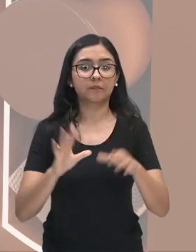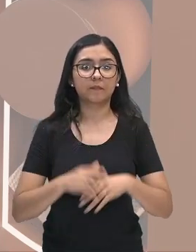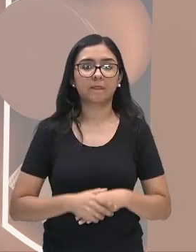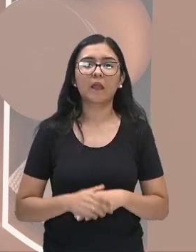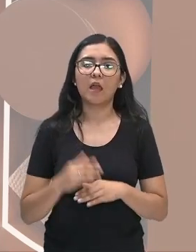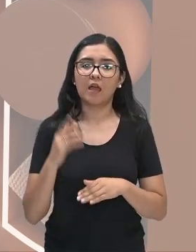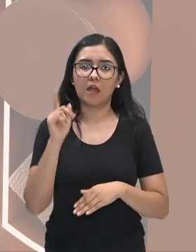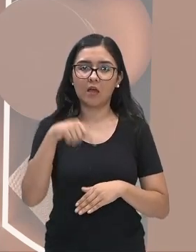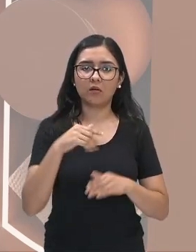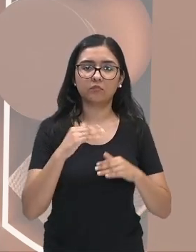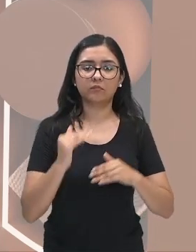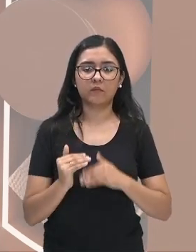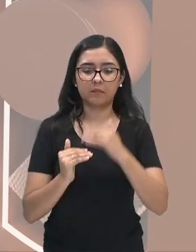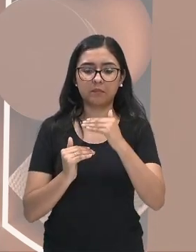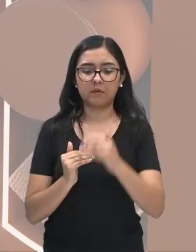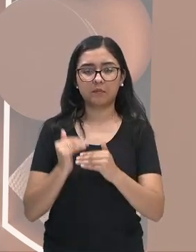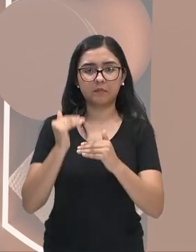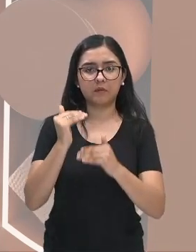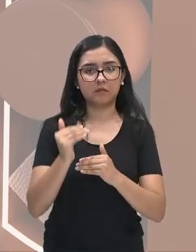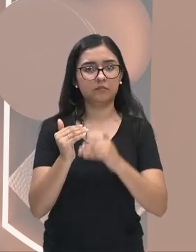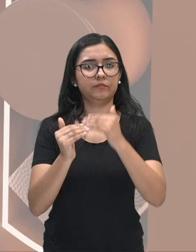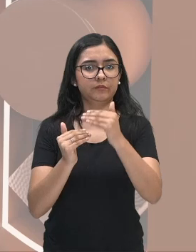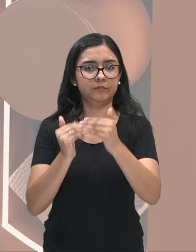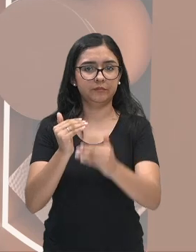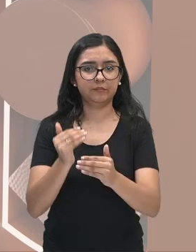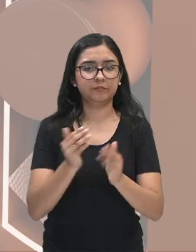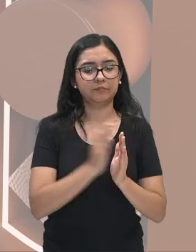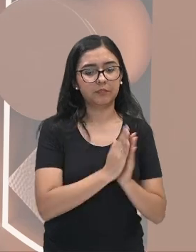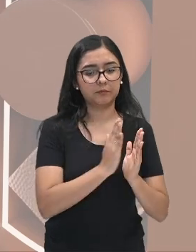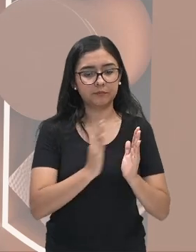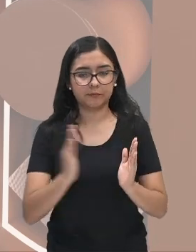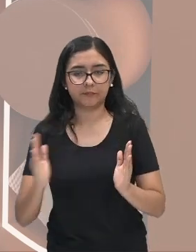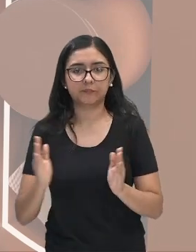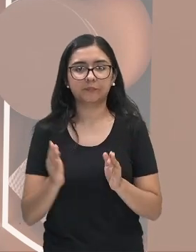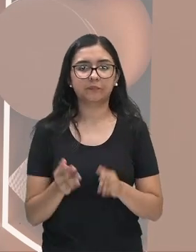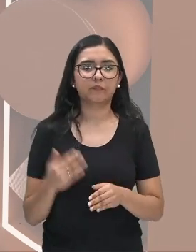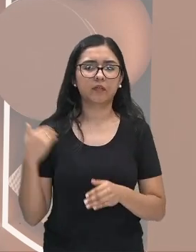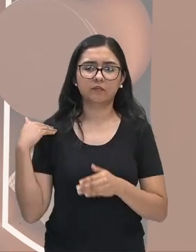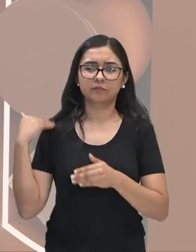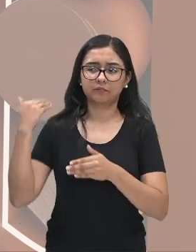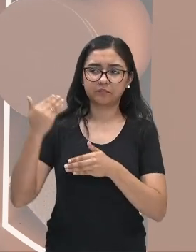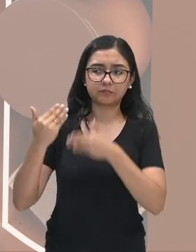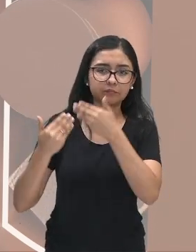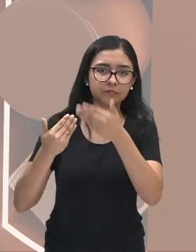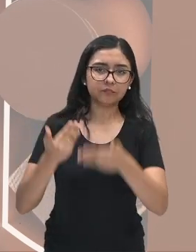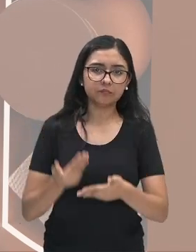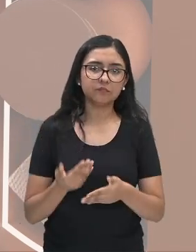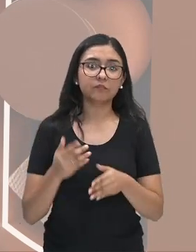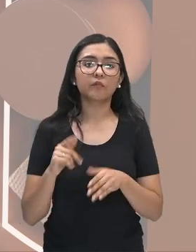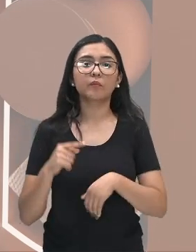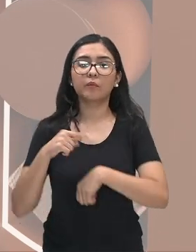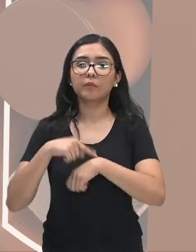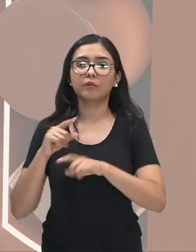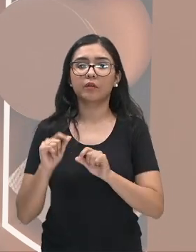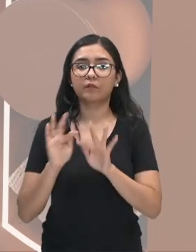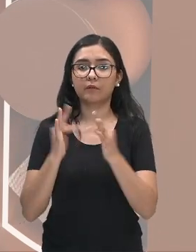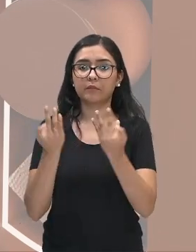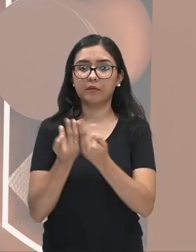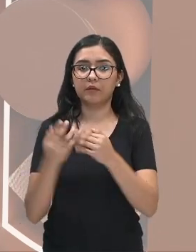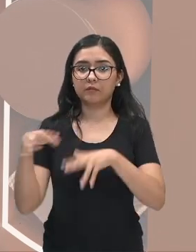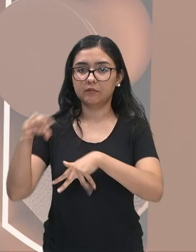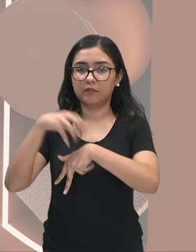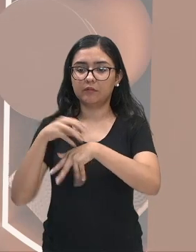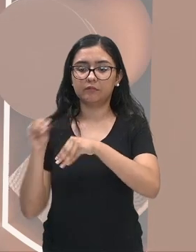um processo que vai sendo construído, como nós vimos, desde o momento que a família real veio para o